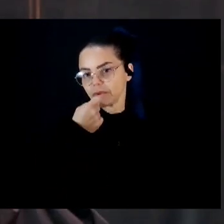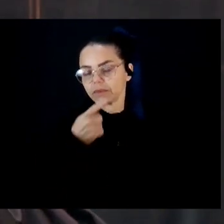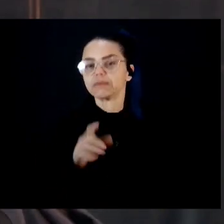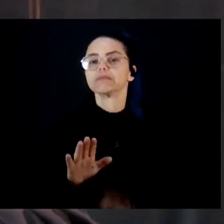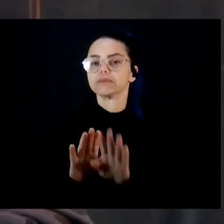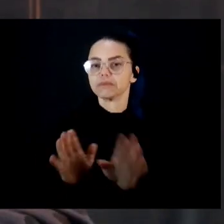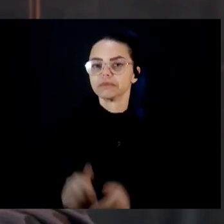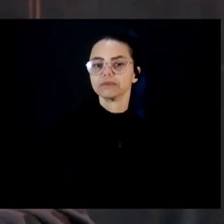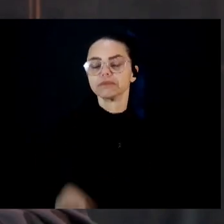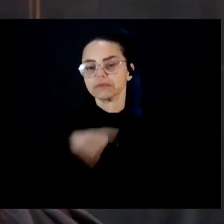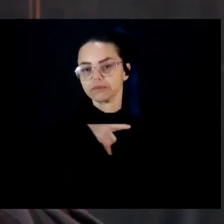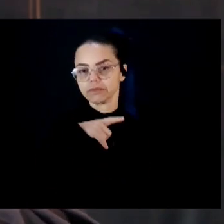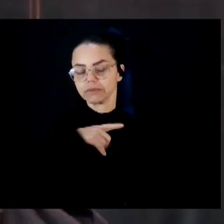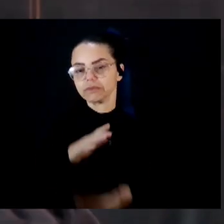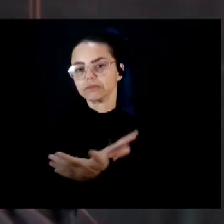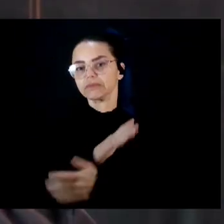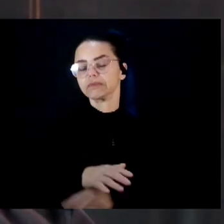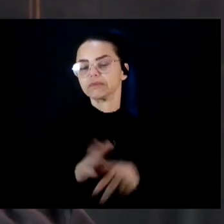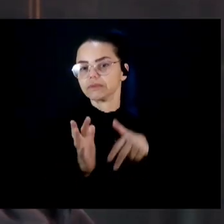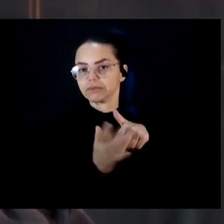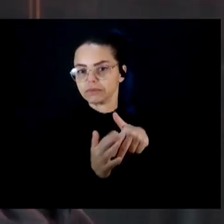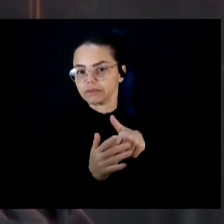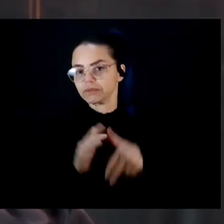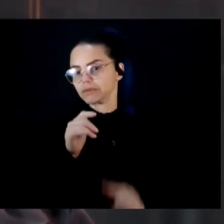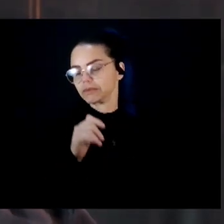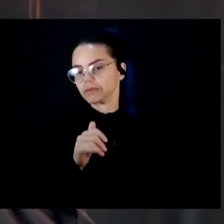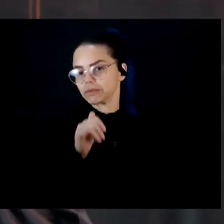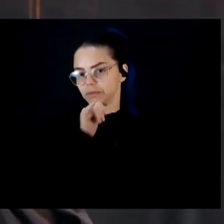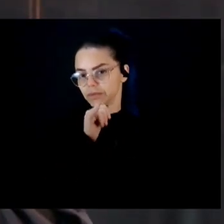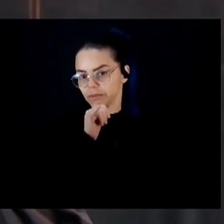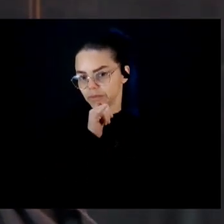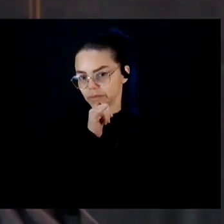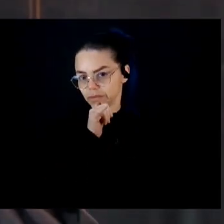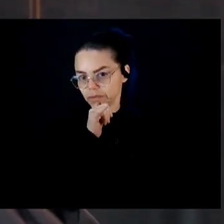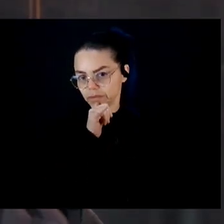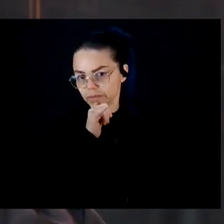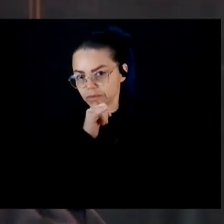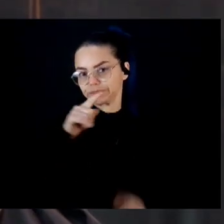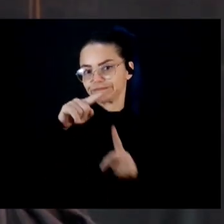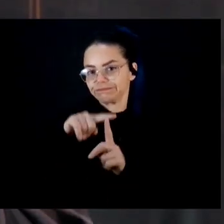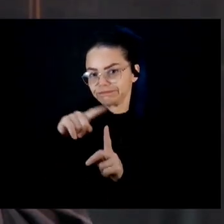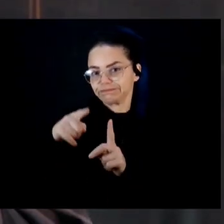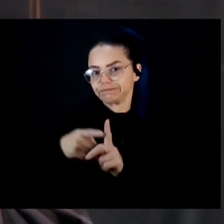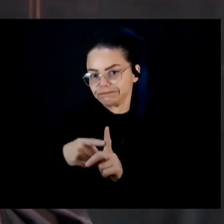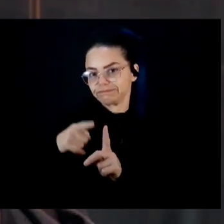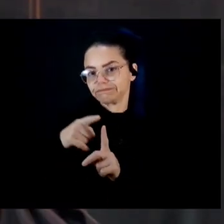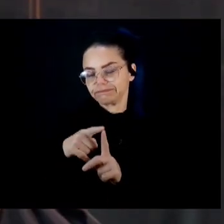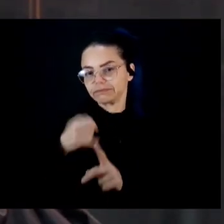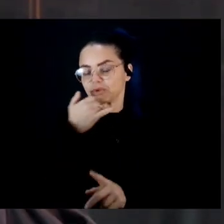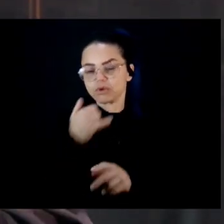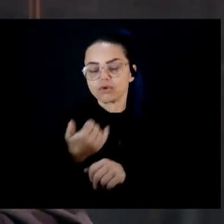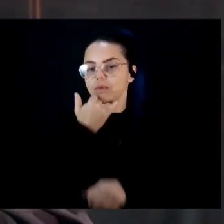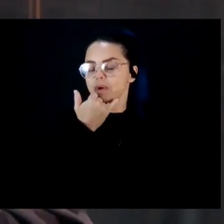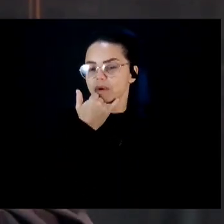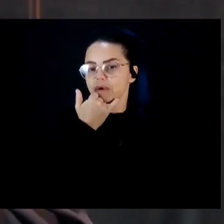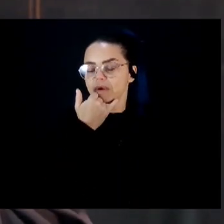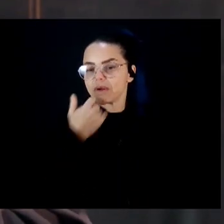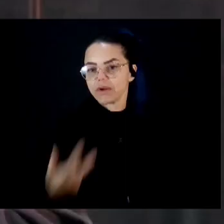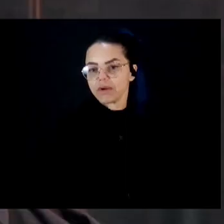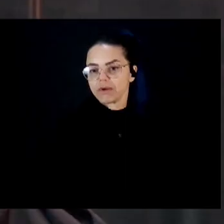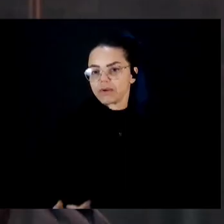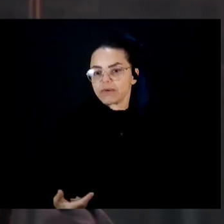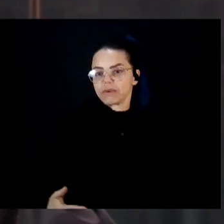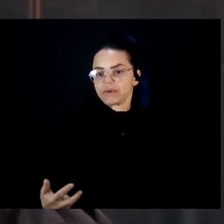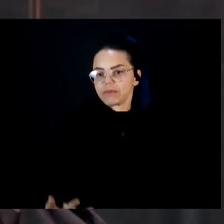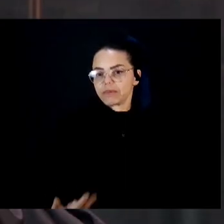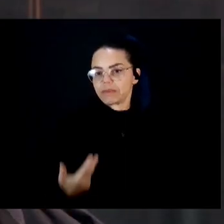tem alguns pacientes, por exemplo, o paciente que fez uma bariátrica. Ah, sim, perfeito. Esse paciente ele já não vai ter uma absorção